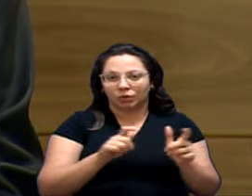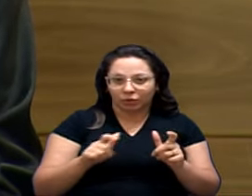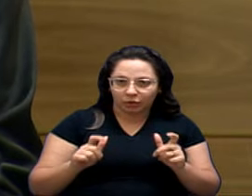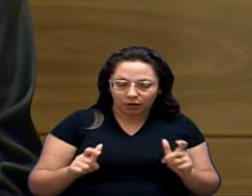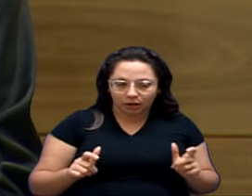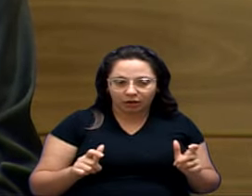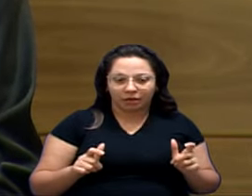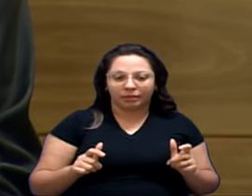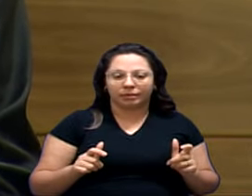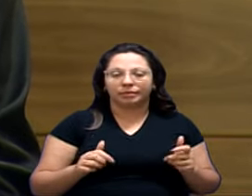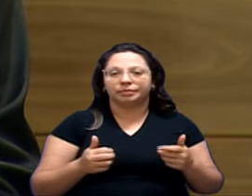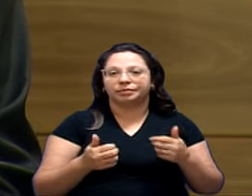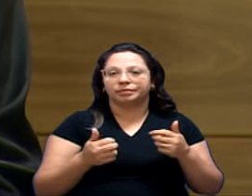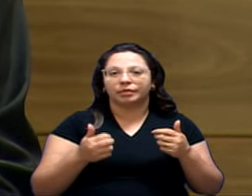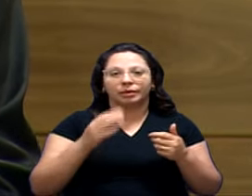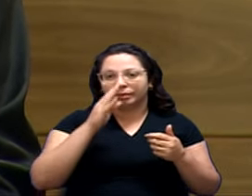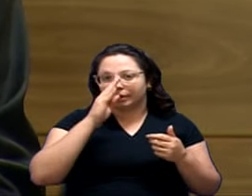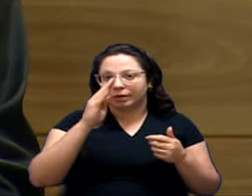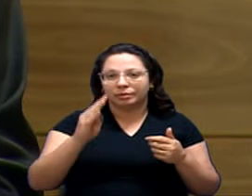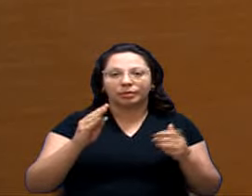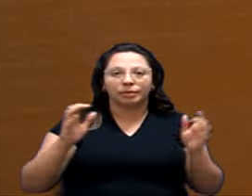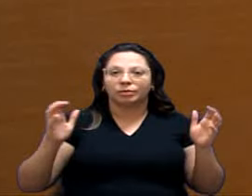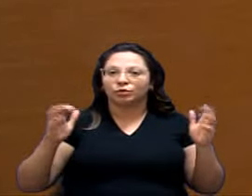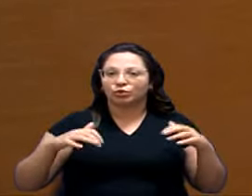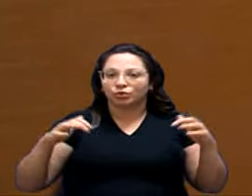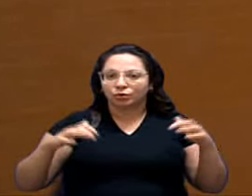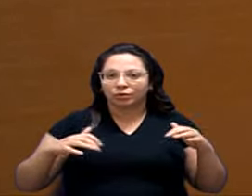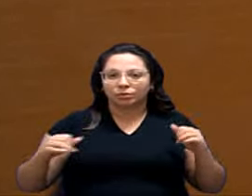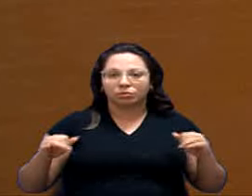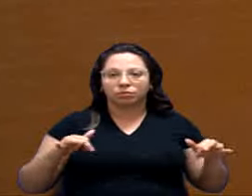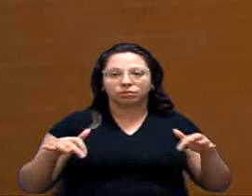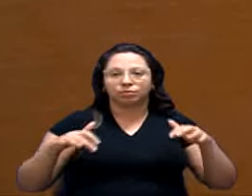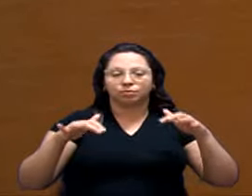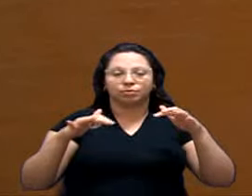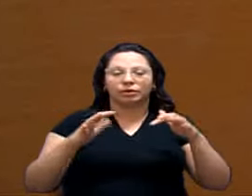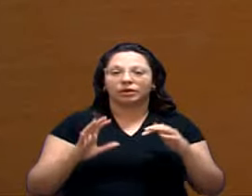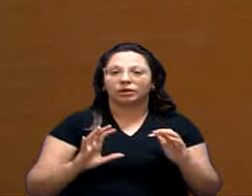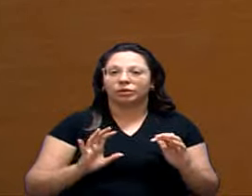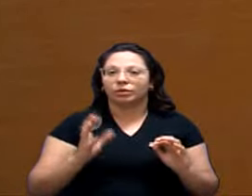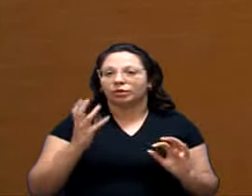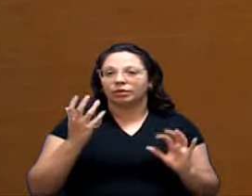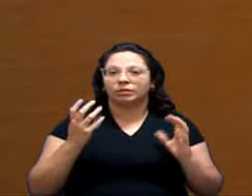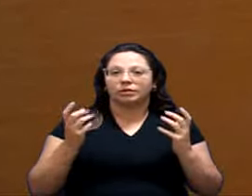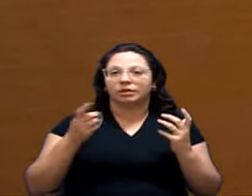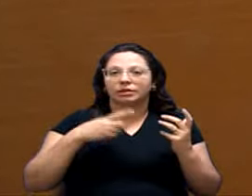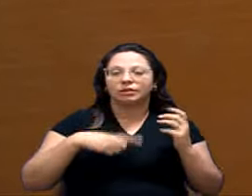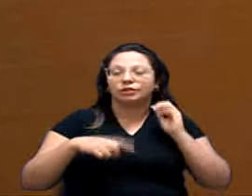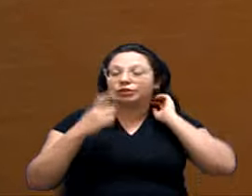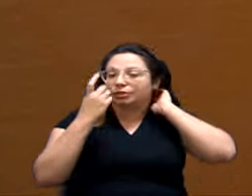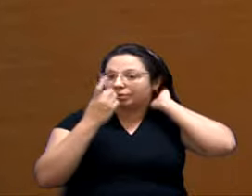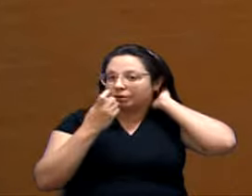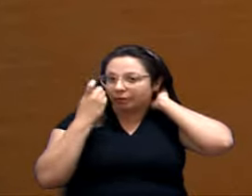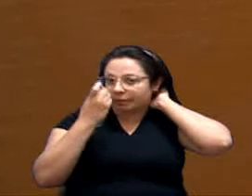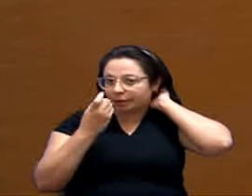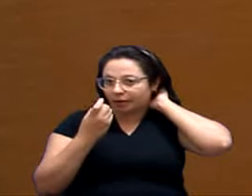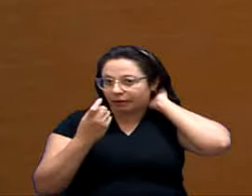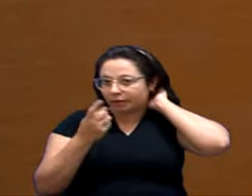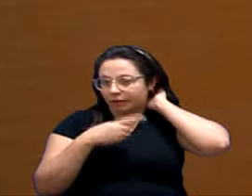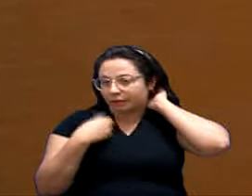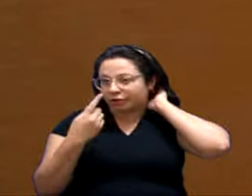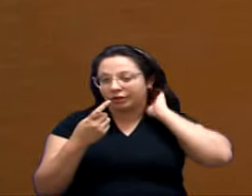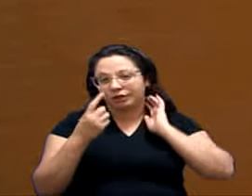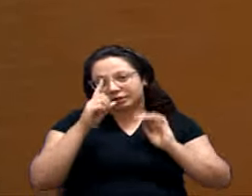principalmente na época das grandes chuvas a gente tem essa preocupação com a gente tá vindo agora com com com a ideia do